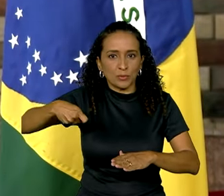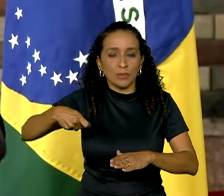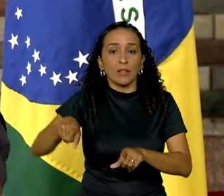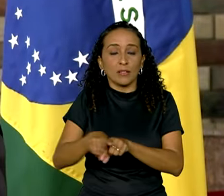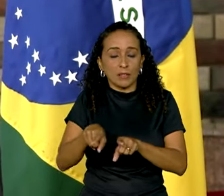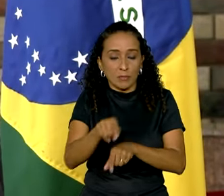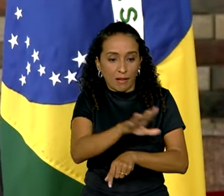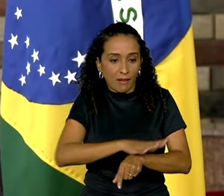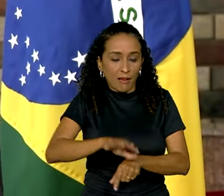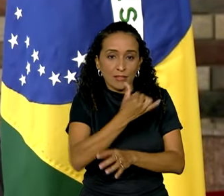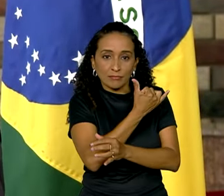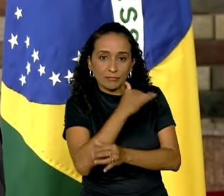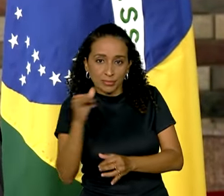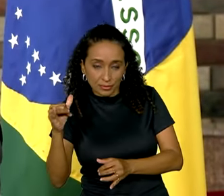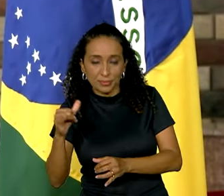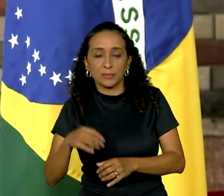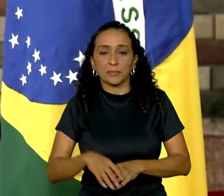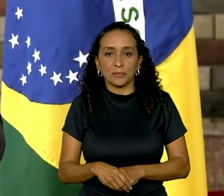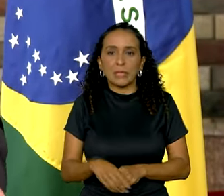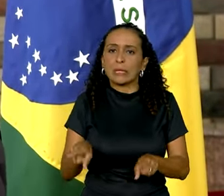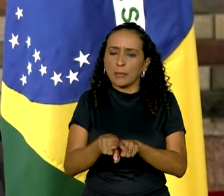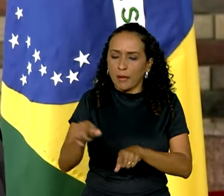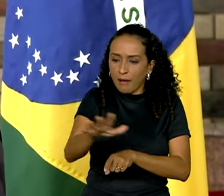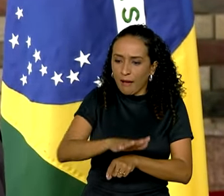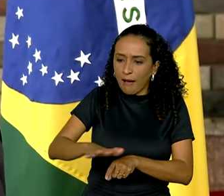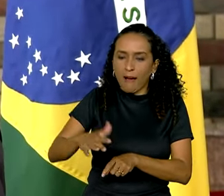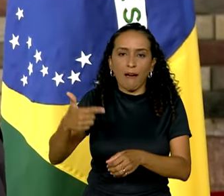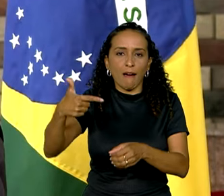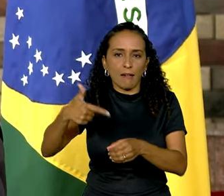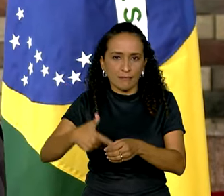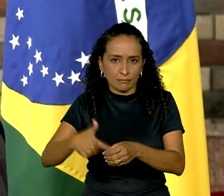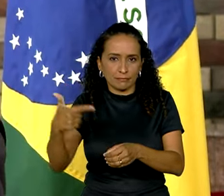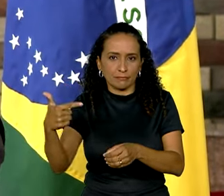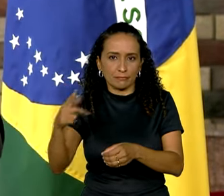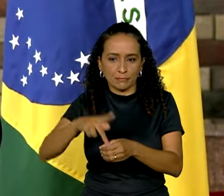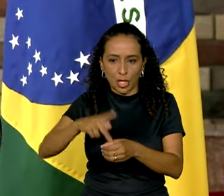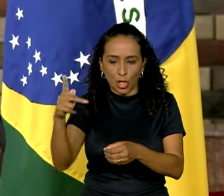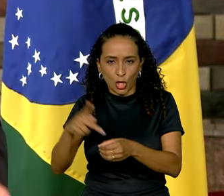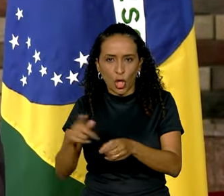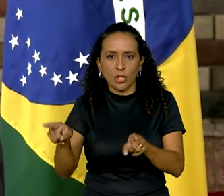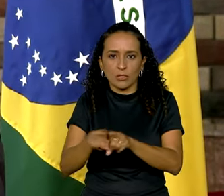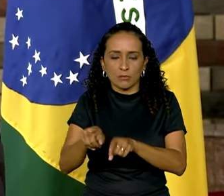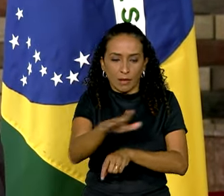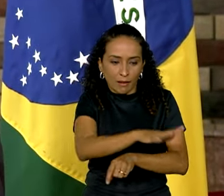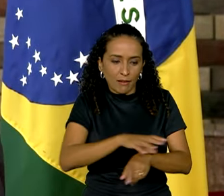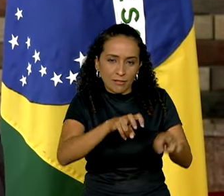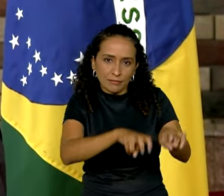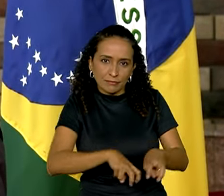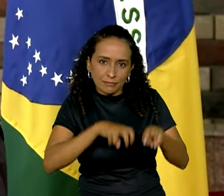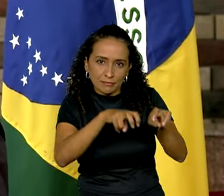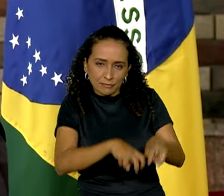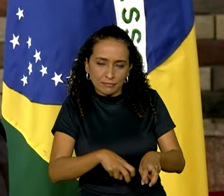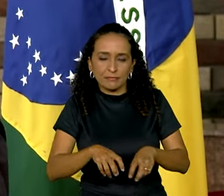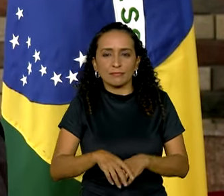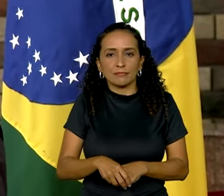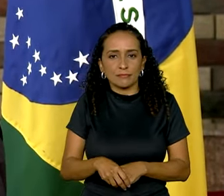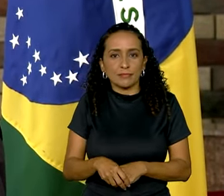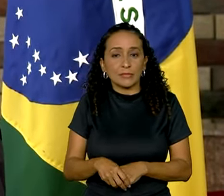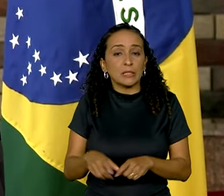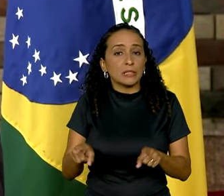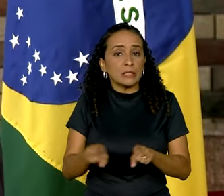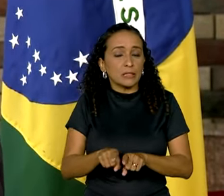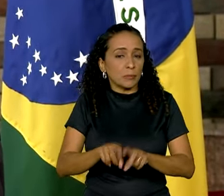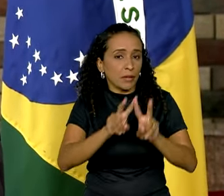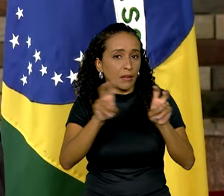área energética na área de petróleo na área da agricultura e na